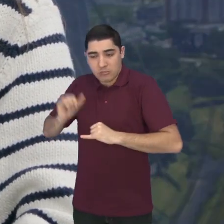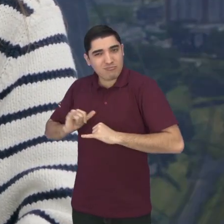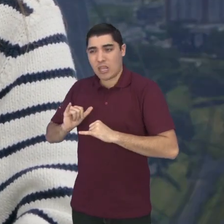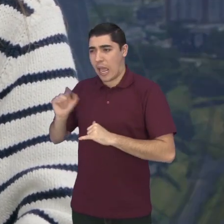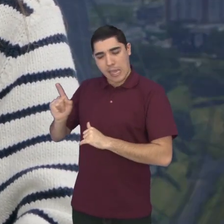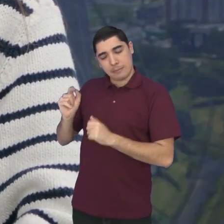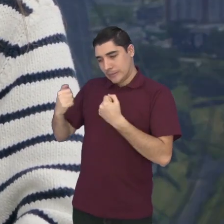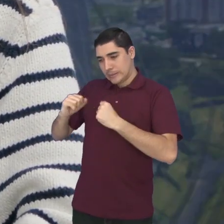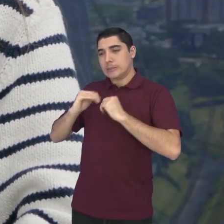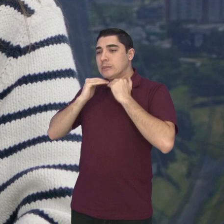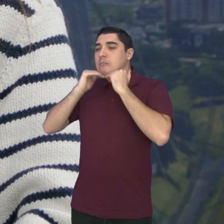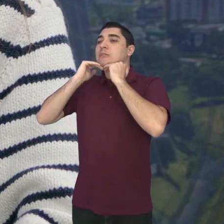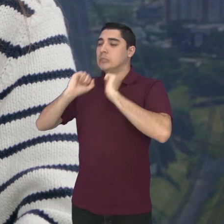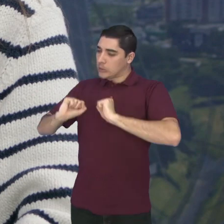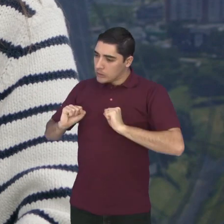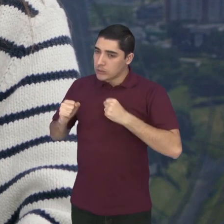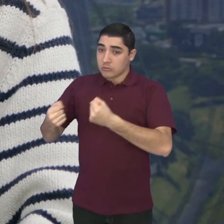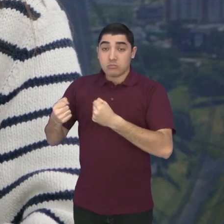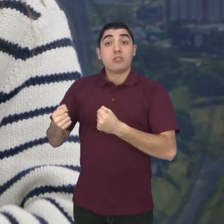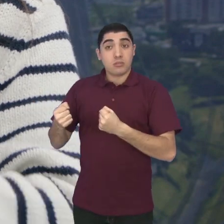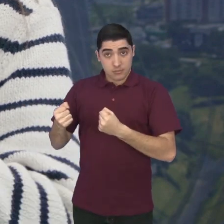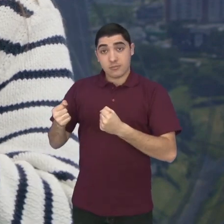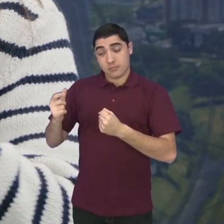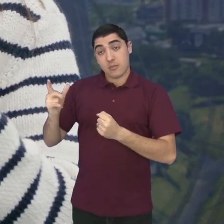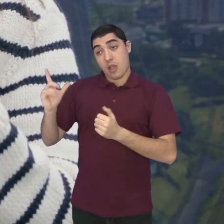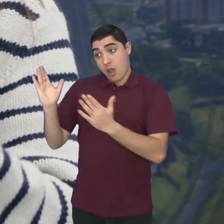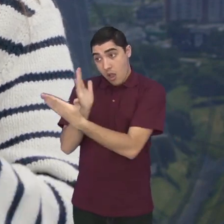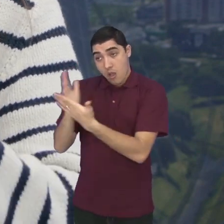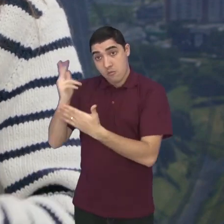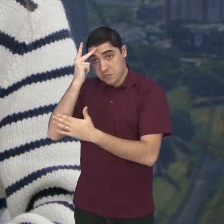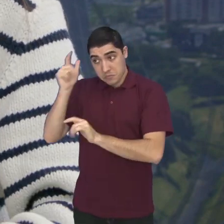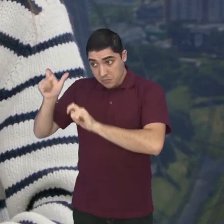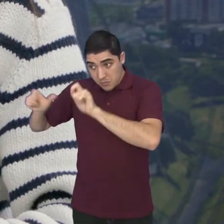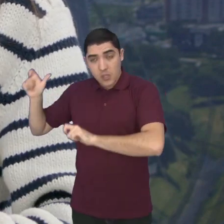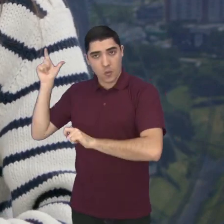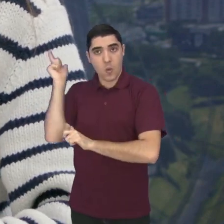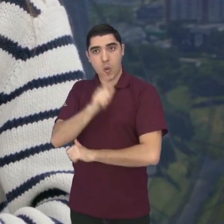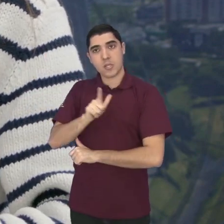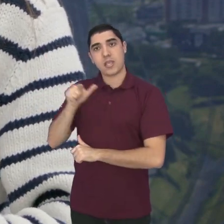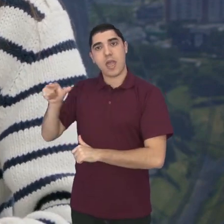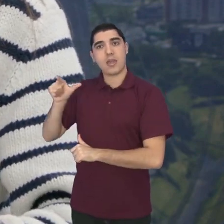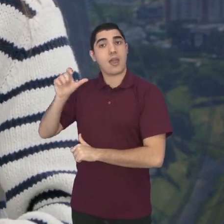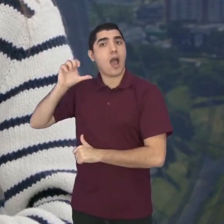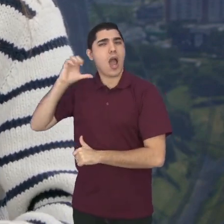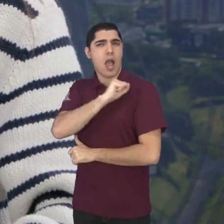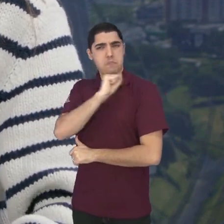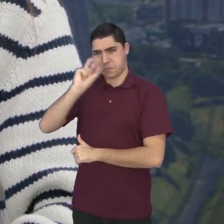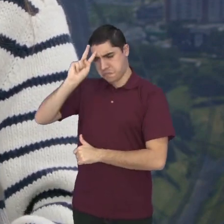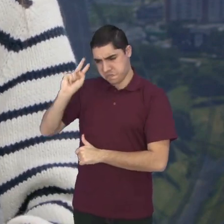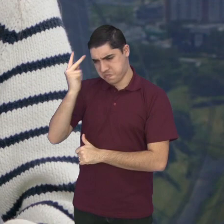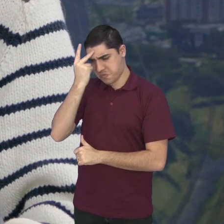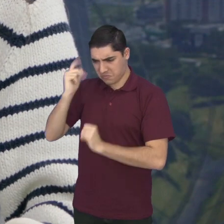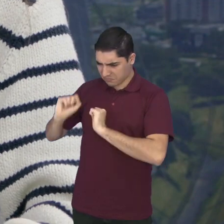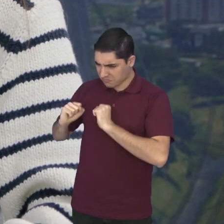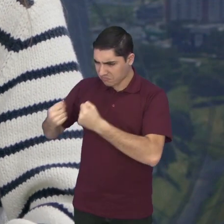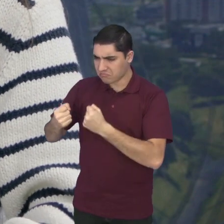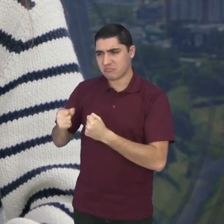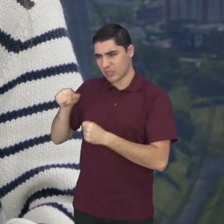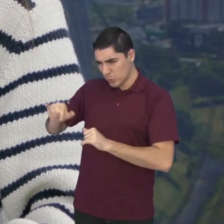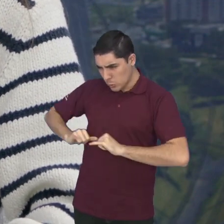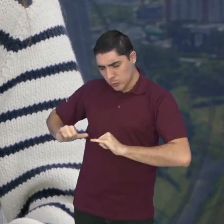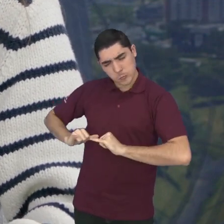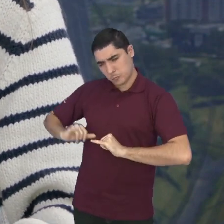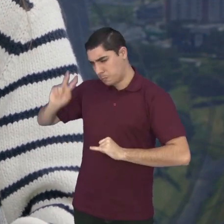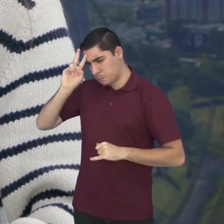lida realmente é importante, é o que vai fazer a diferença. Algumas pessoas conseguem lidar com isso de uma forma mais rápida, né? Digerir, lidar com a situação de um jeito